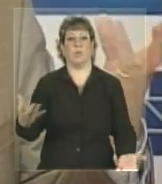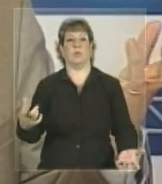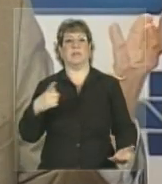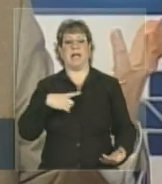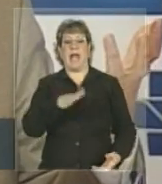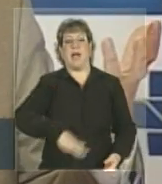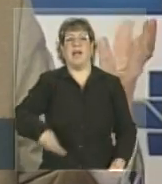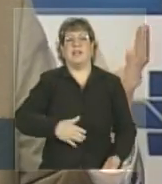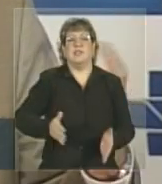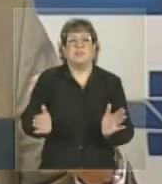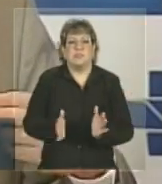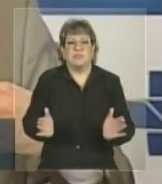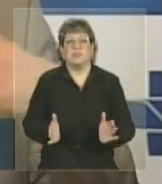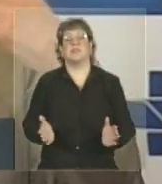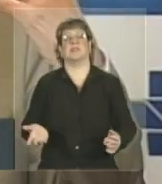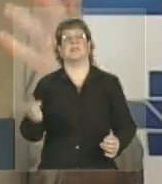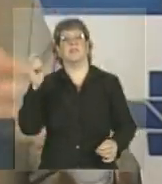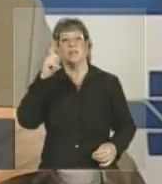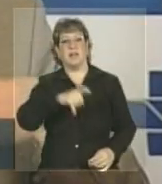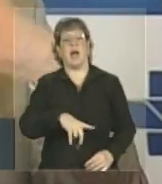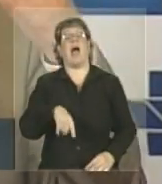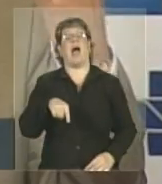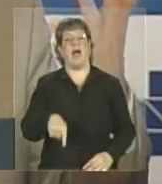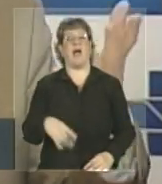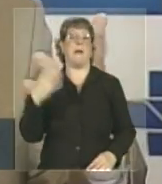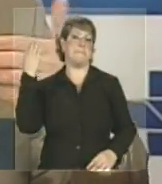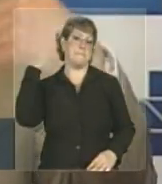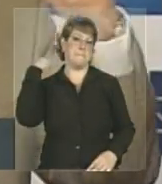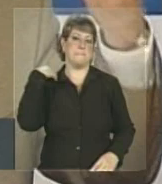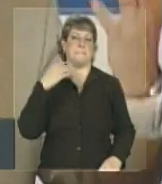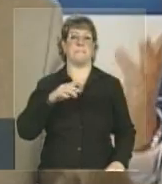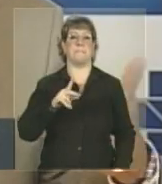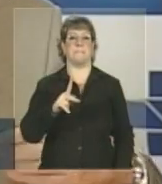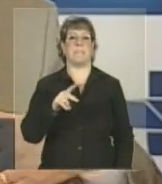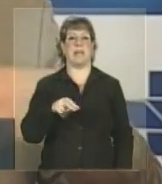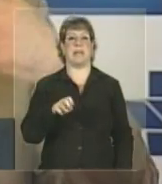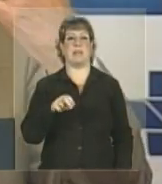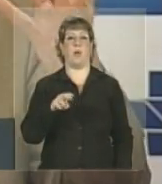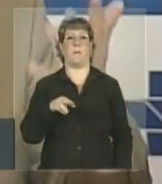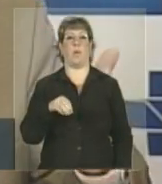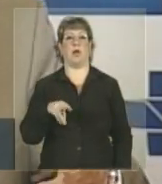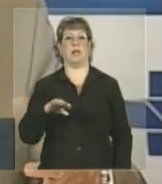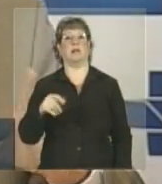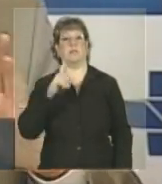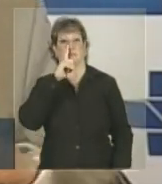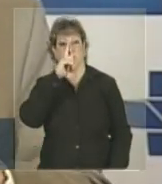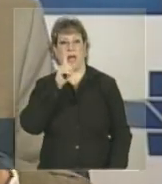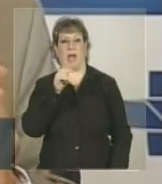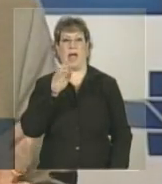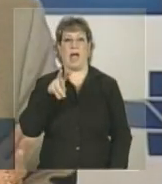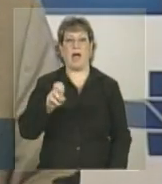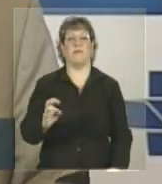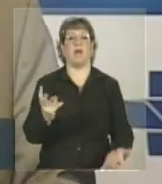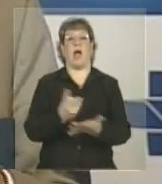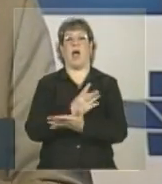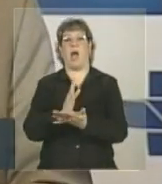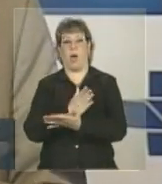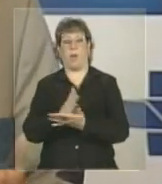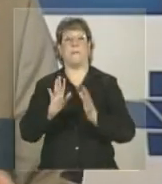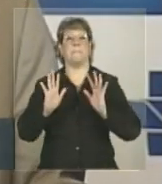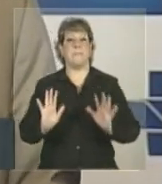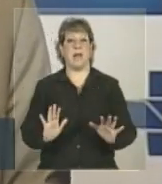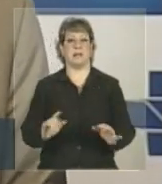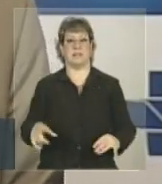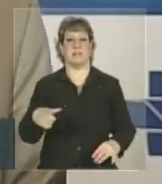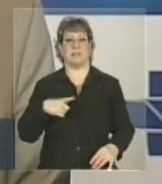dois grupos mais atingidos geralmente, que fazem uma pneumonia bacteriana depois da influenza, que agravam algum quadro. Então, a